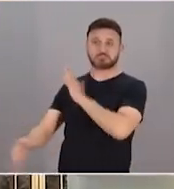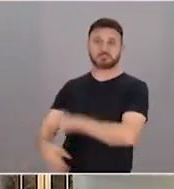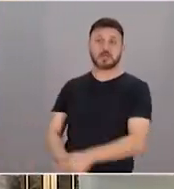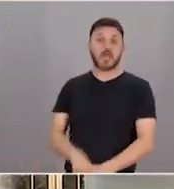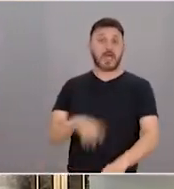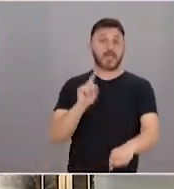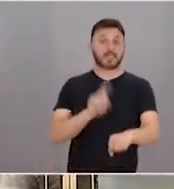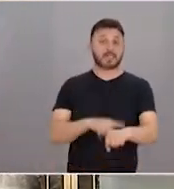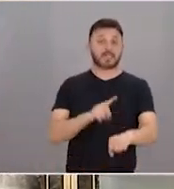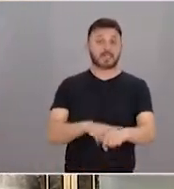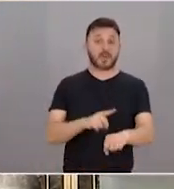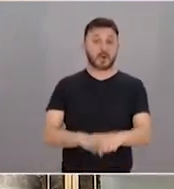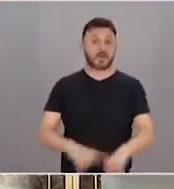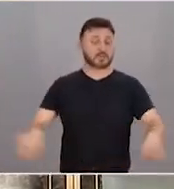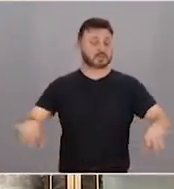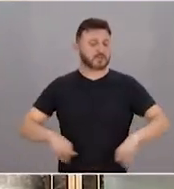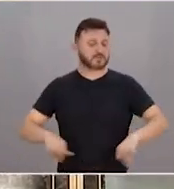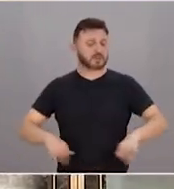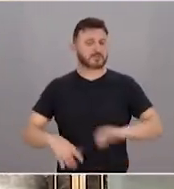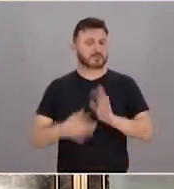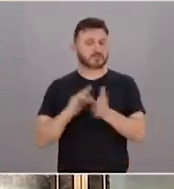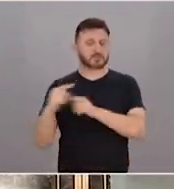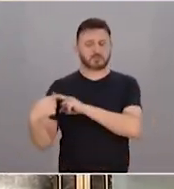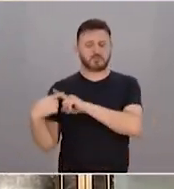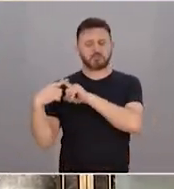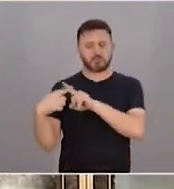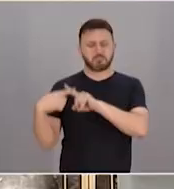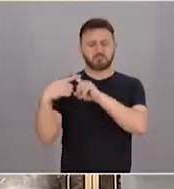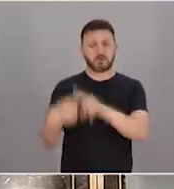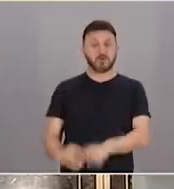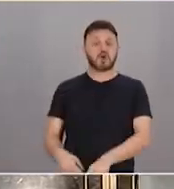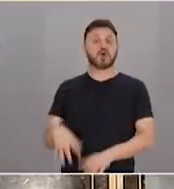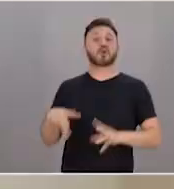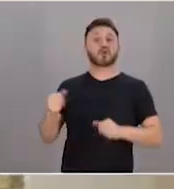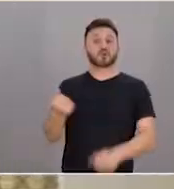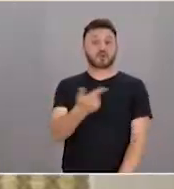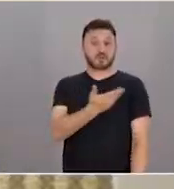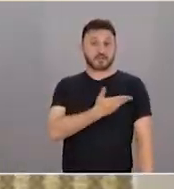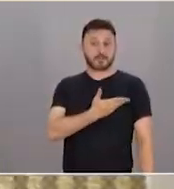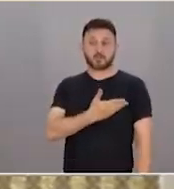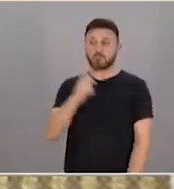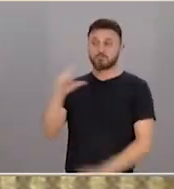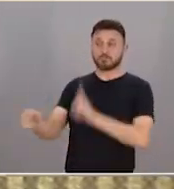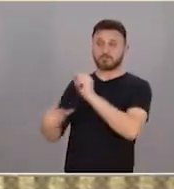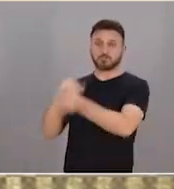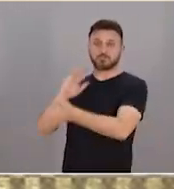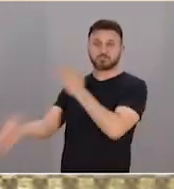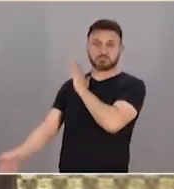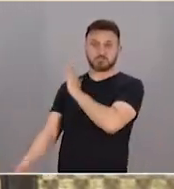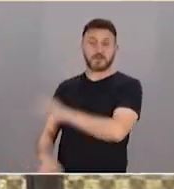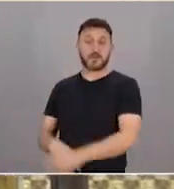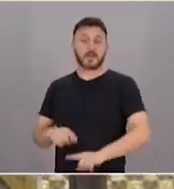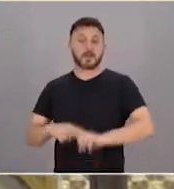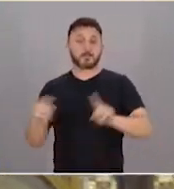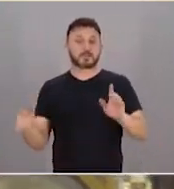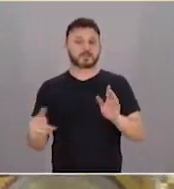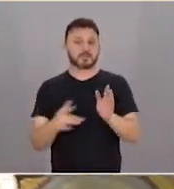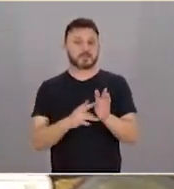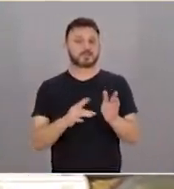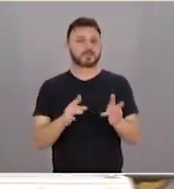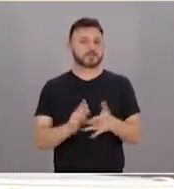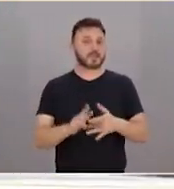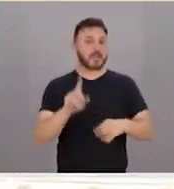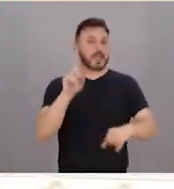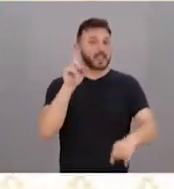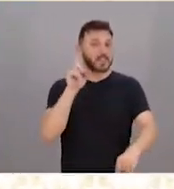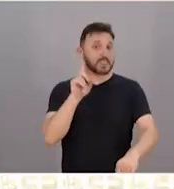Na hora derradeira da paixão, cadê? Fugiram. Mas Jesus, na